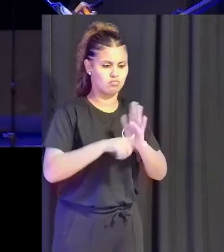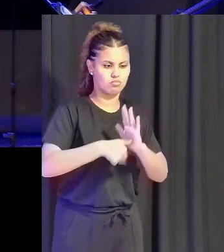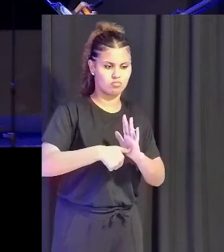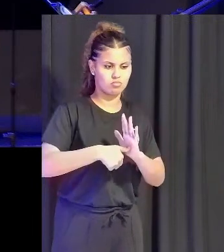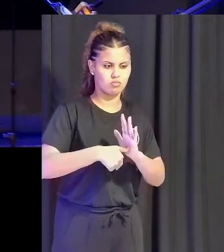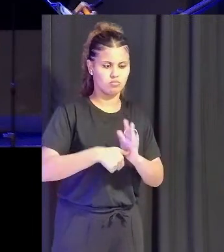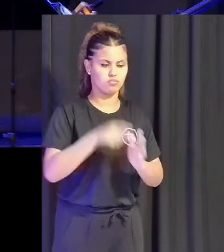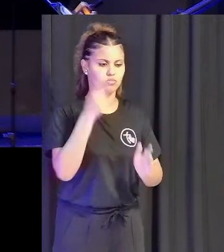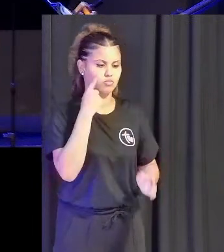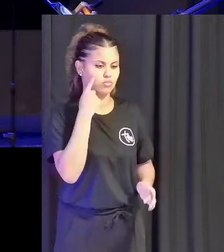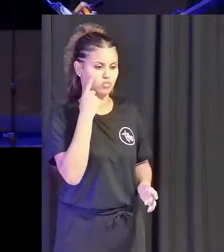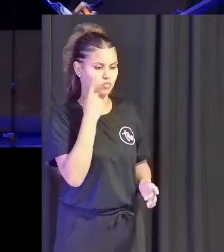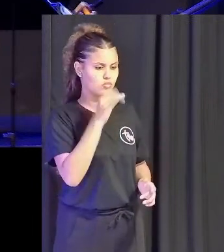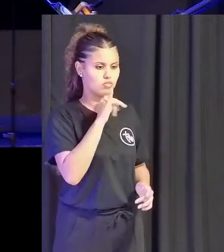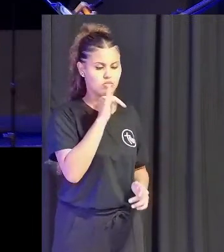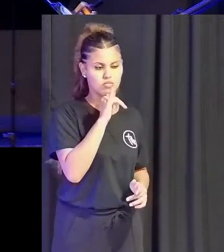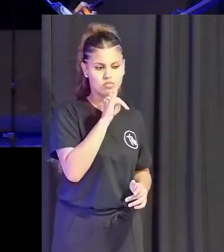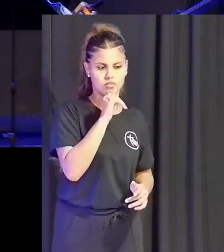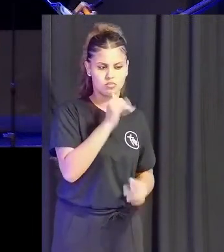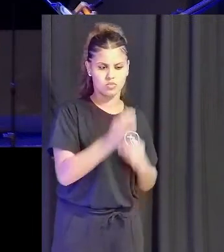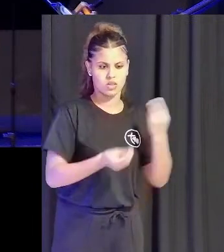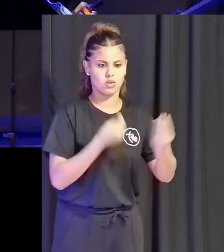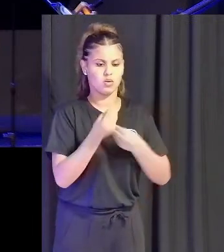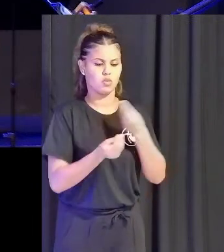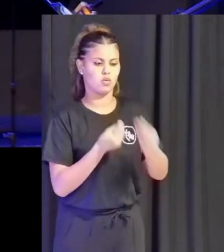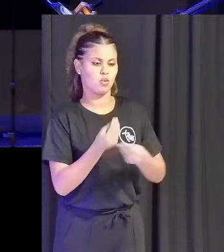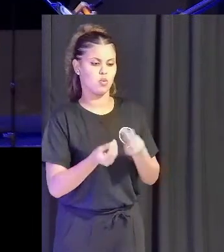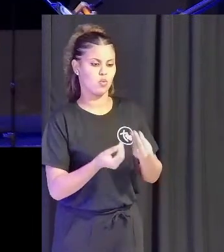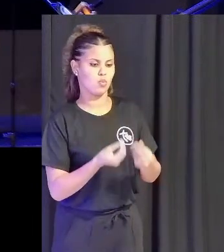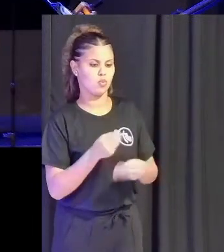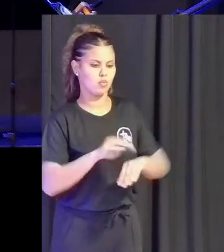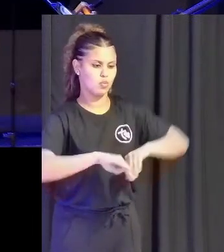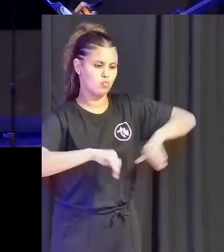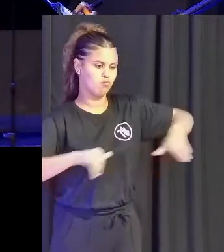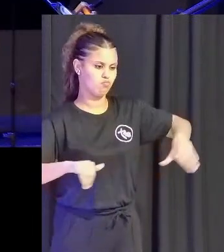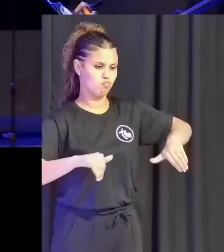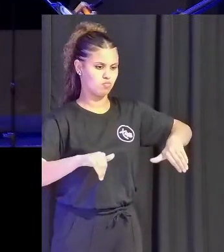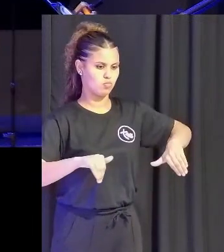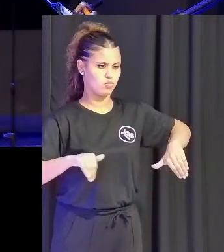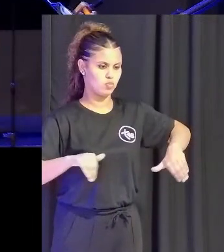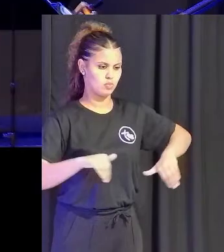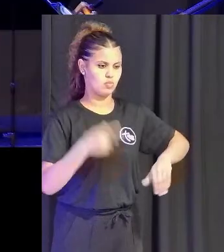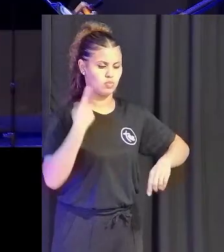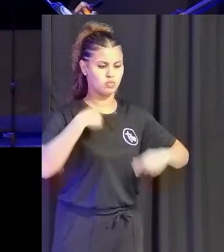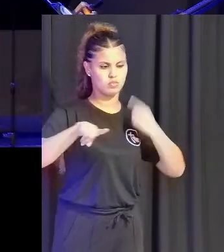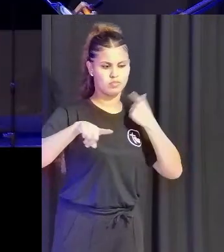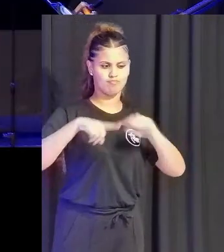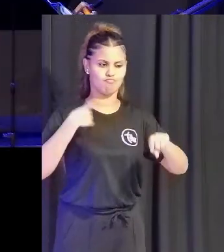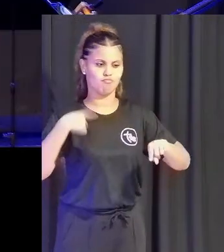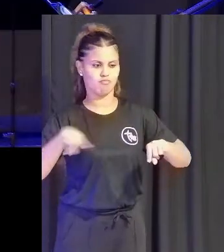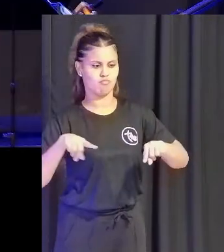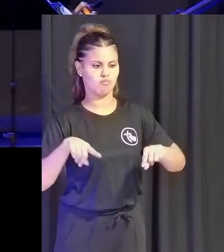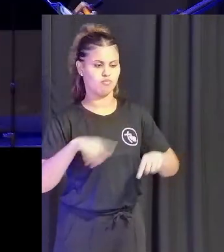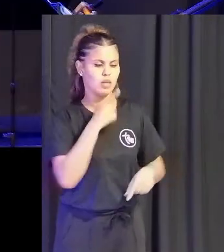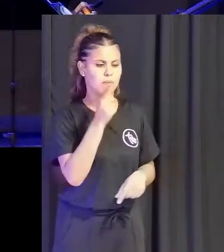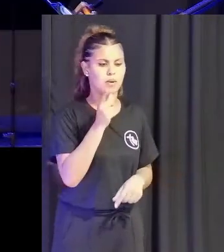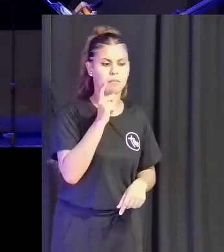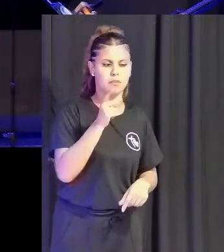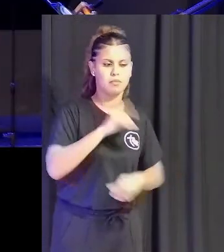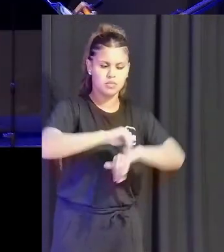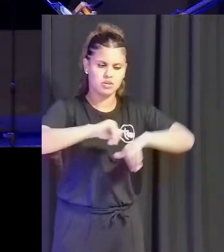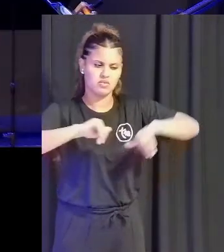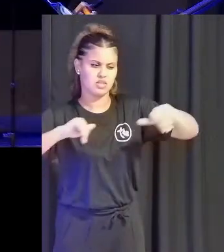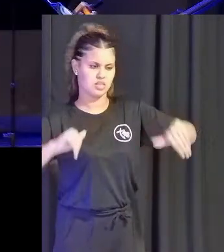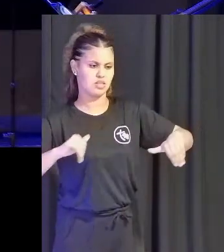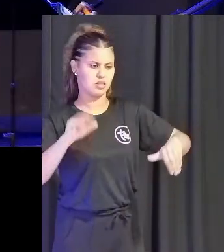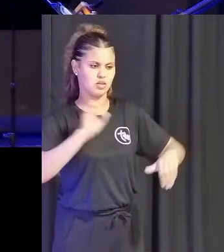tinham se afastado ou murmurado ou deixado de seguir a Deus. Então esses